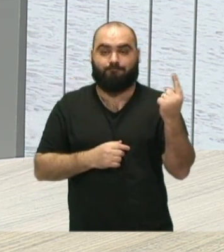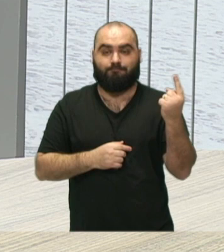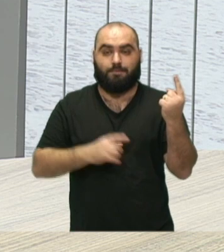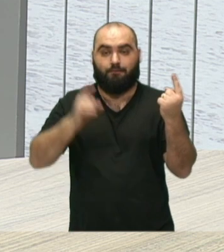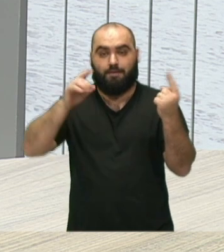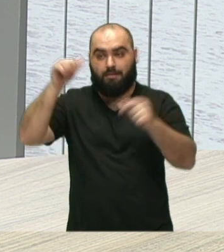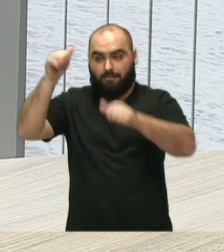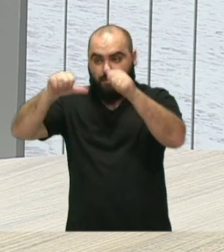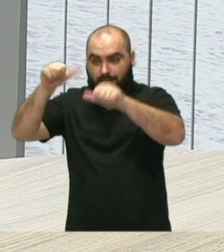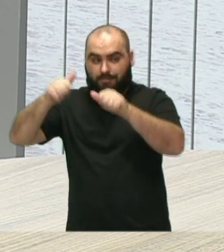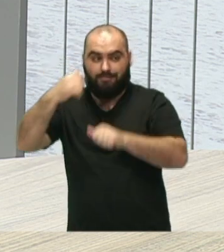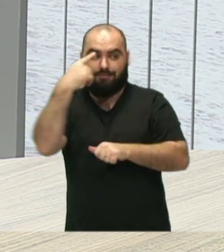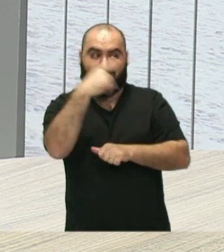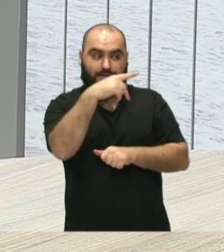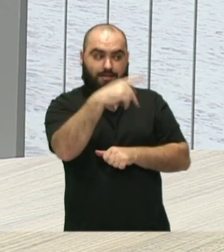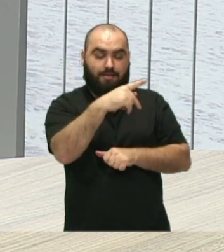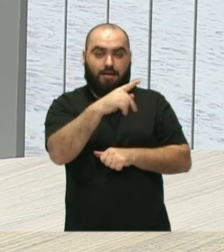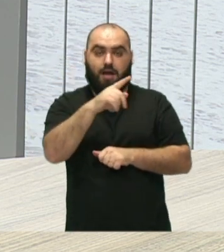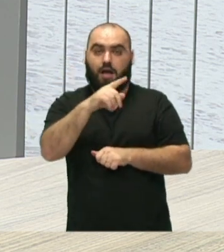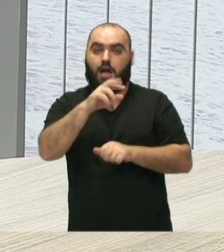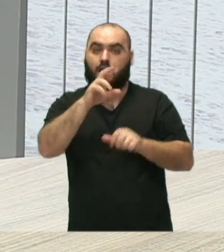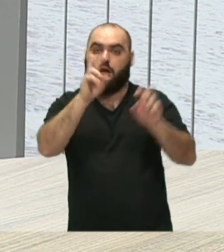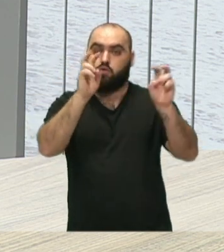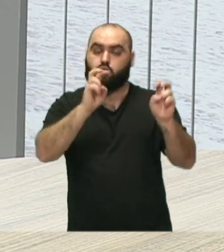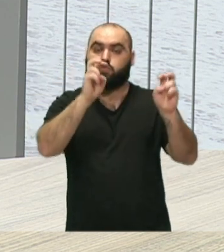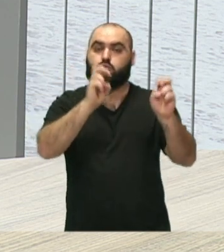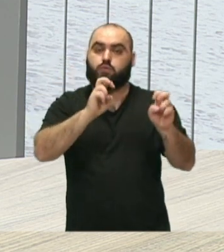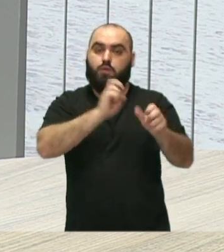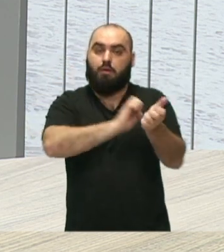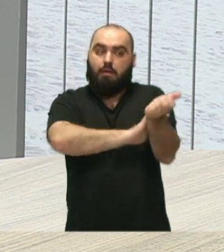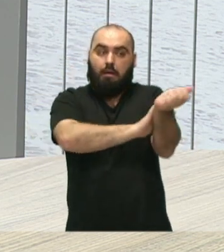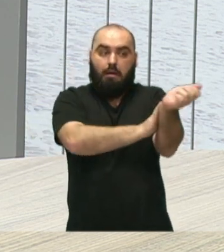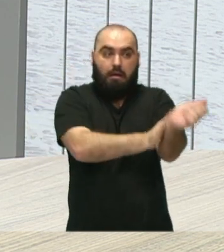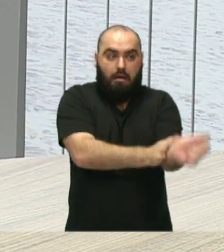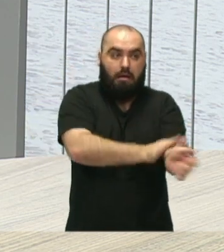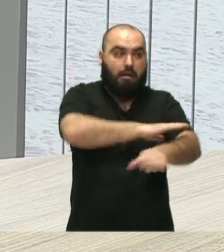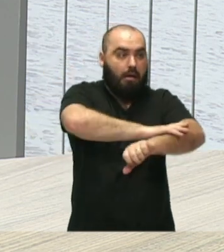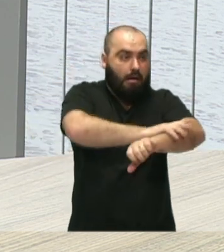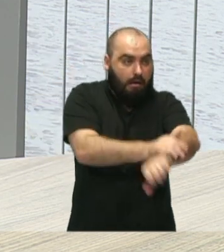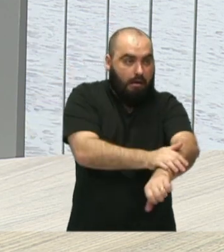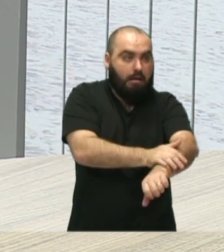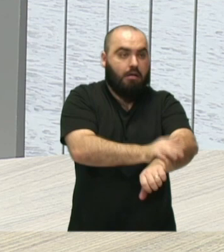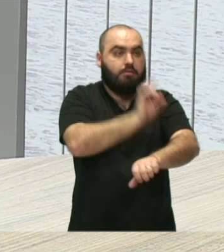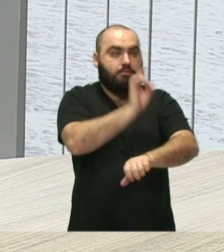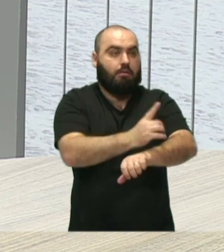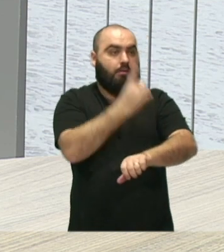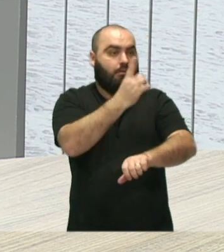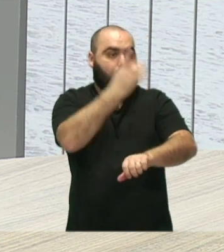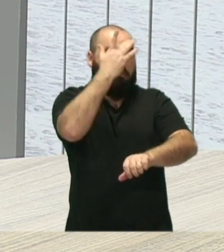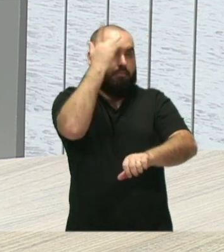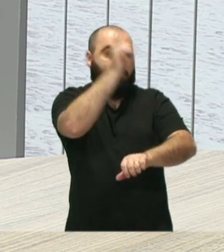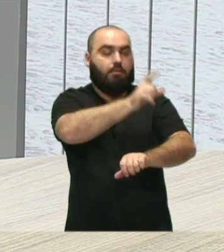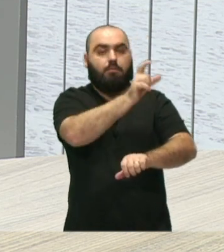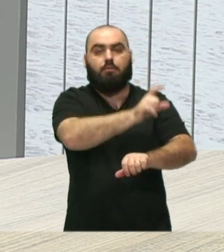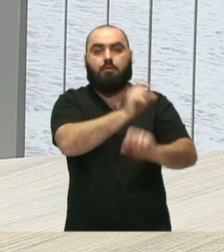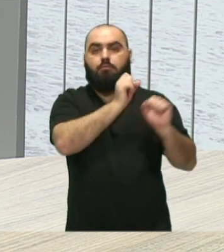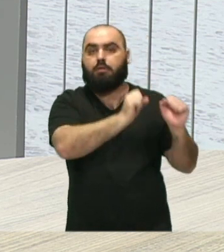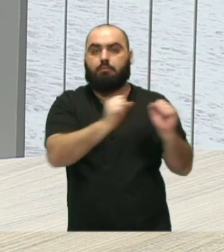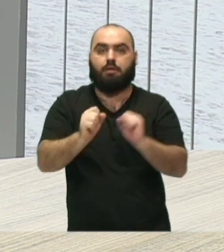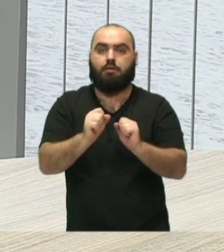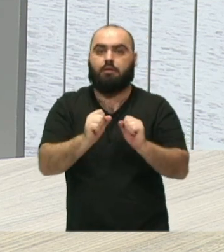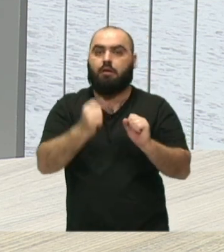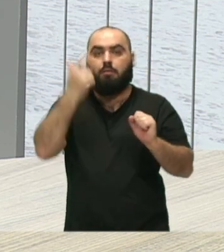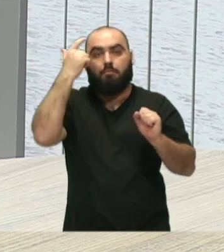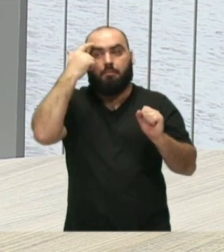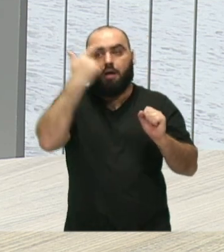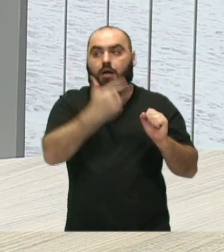sobre a atuação dela na questão racial, por exemplo, sendo ela apenas uma única pessoa nesta situação de poder, e aí a gente vai pensar